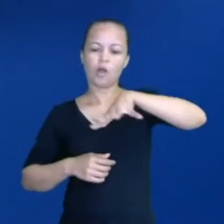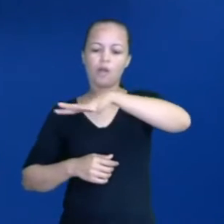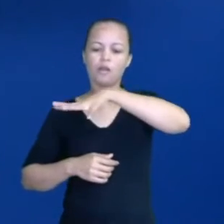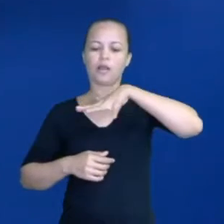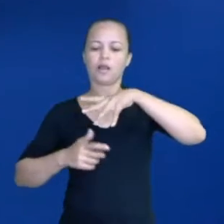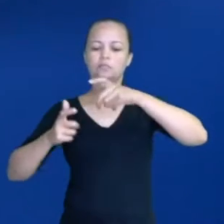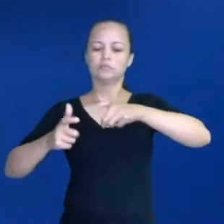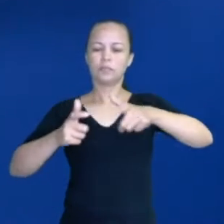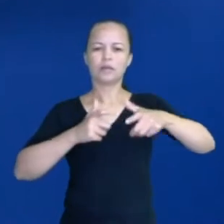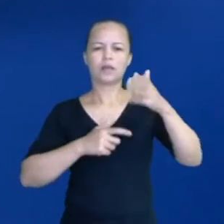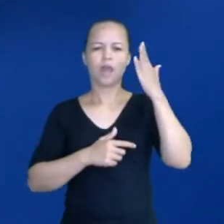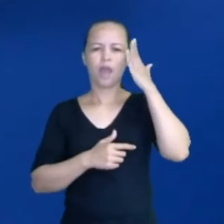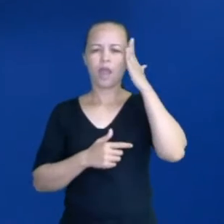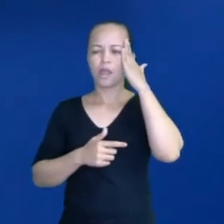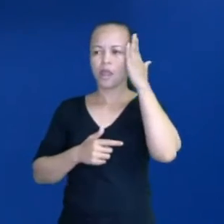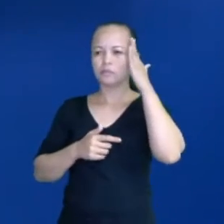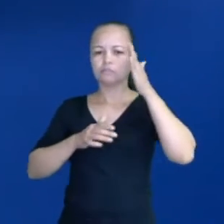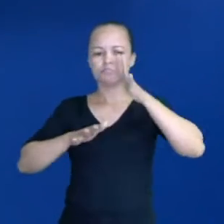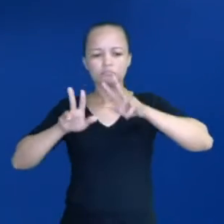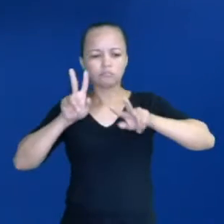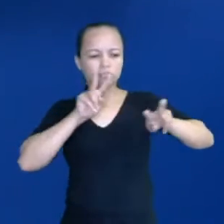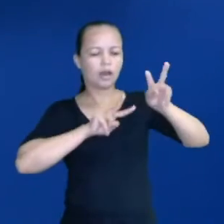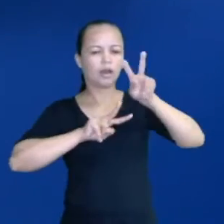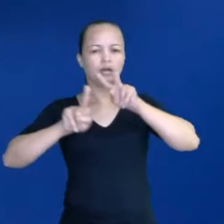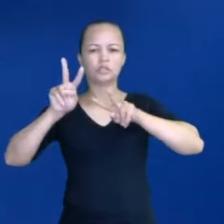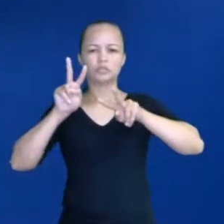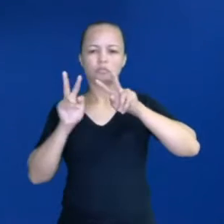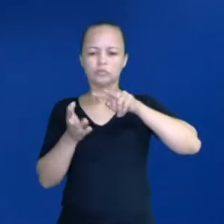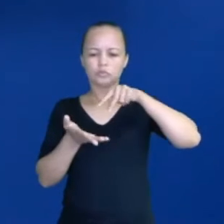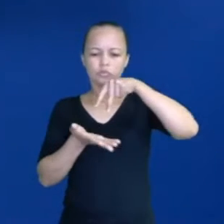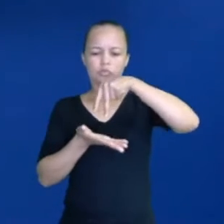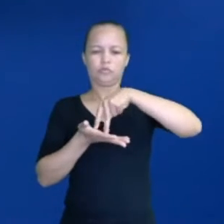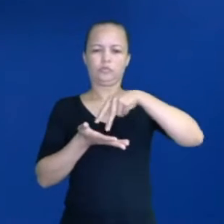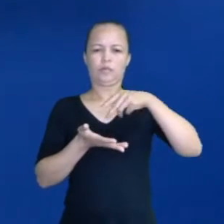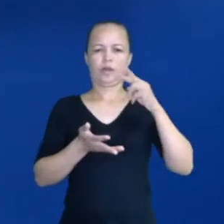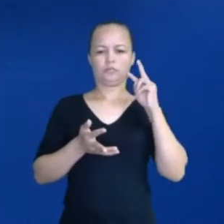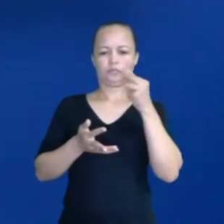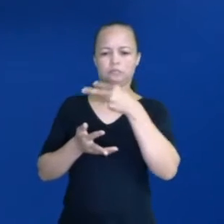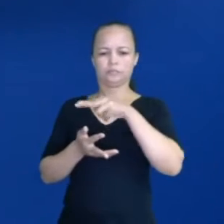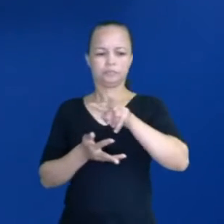a entender os limites do seu espaço.